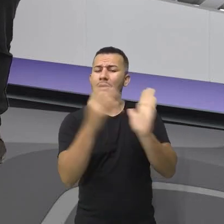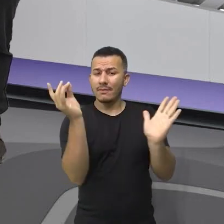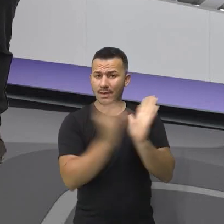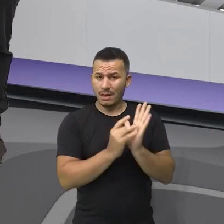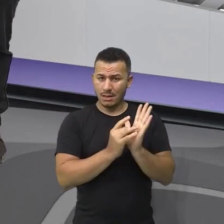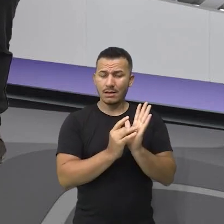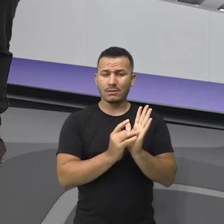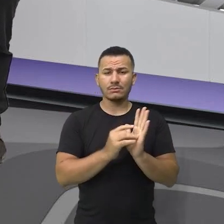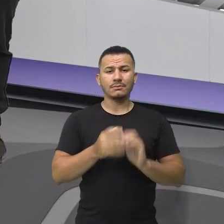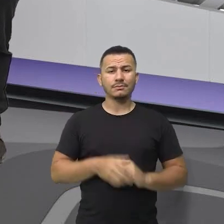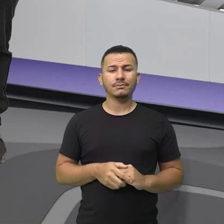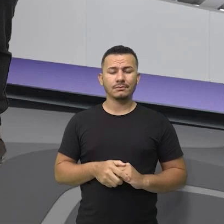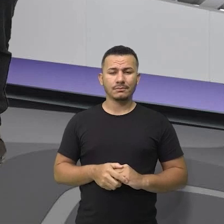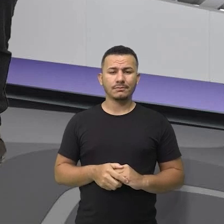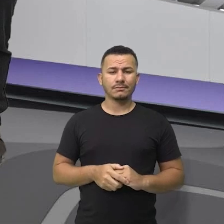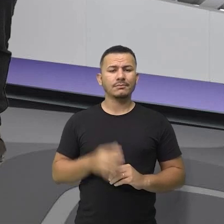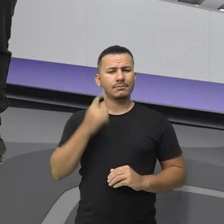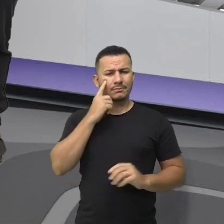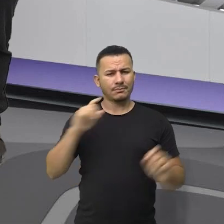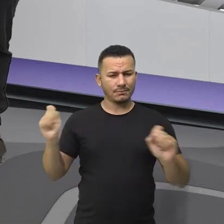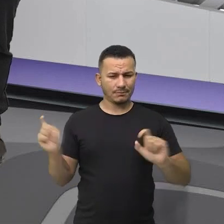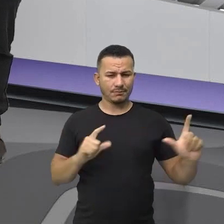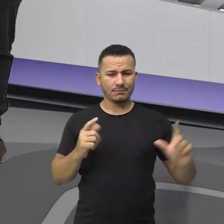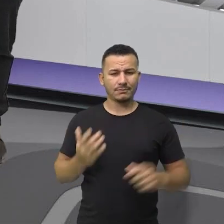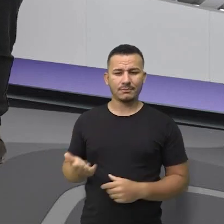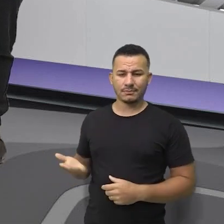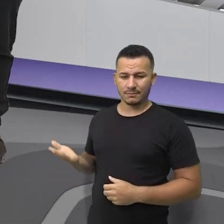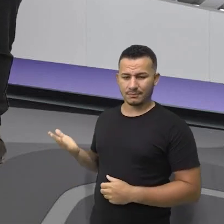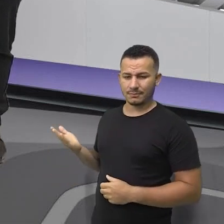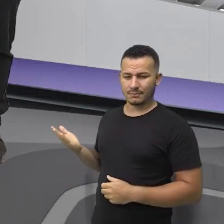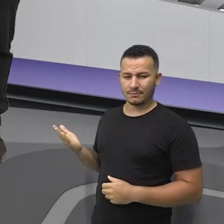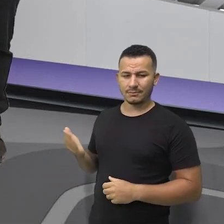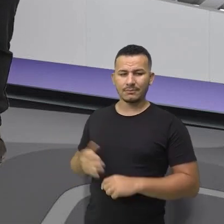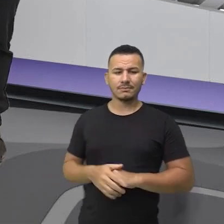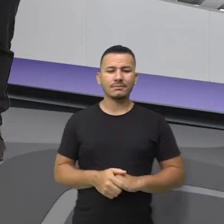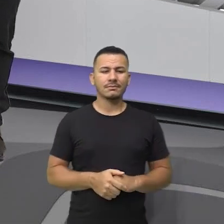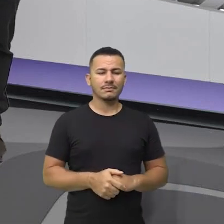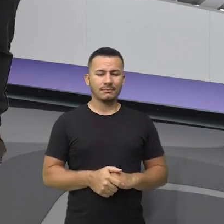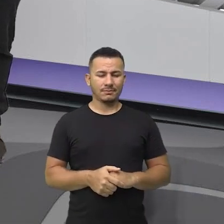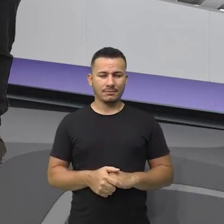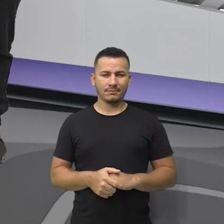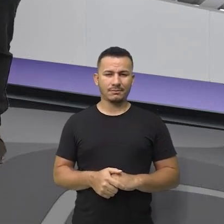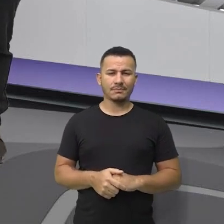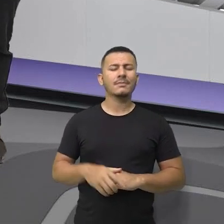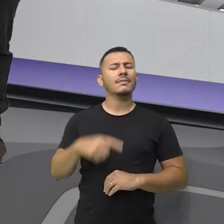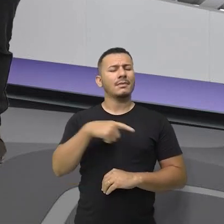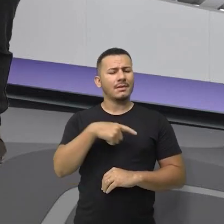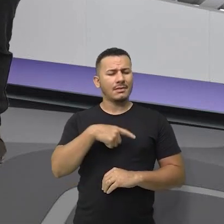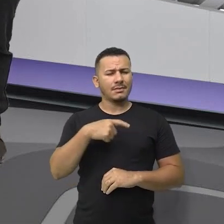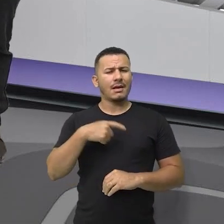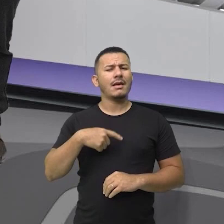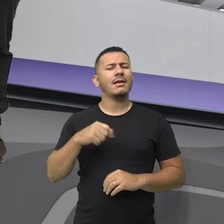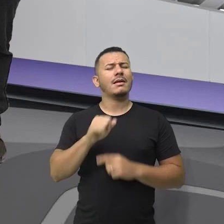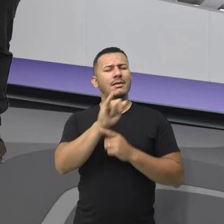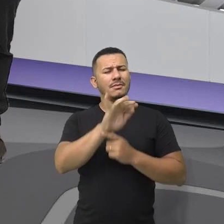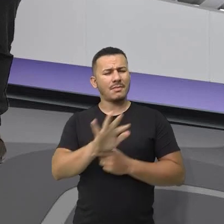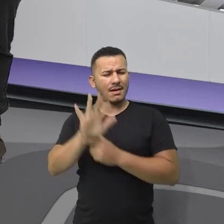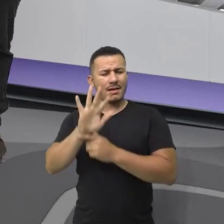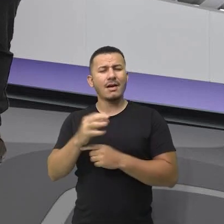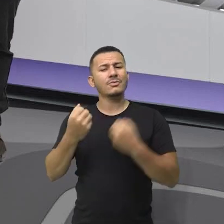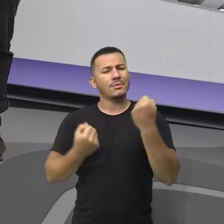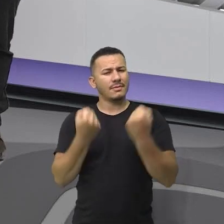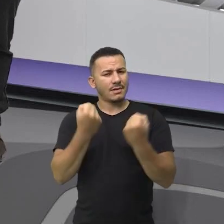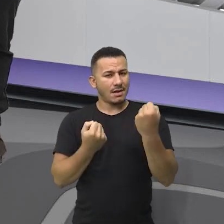nossa definição. Acompanha comigo aí na próxima cartela. Vejam só, nós temos aí na ilustração aí de um carro,